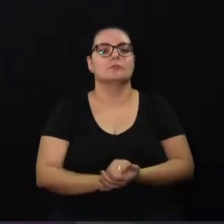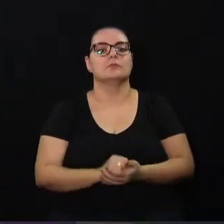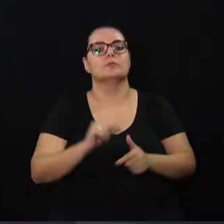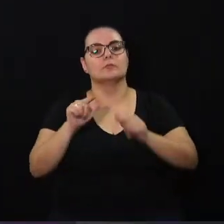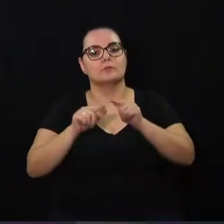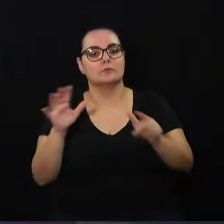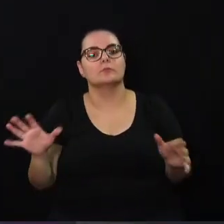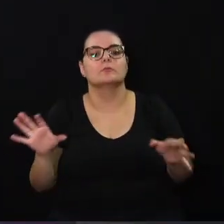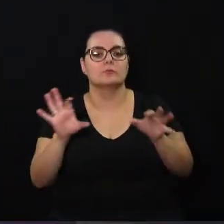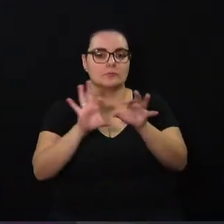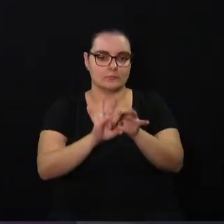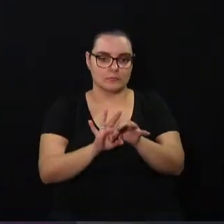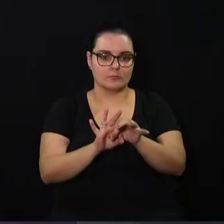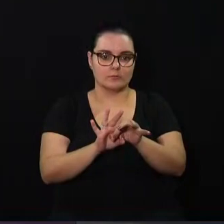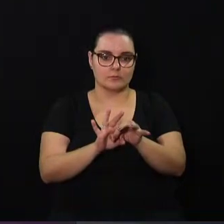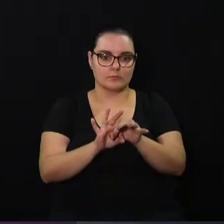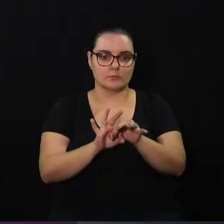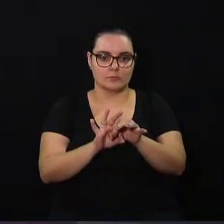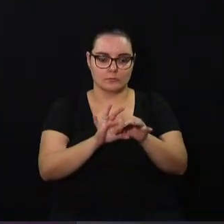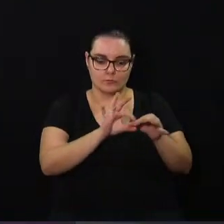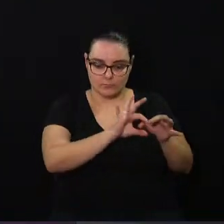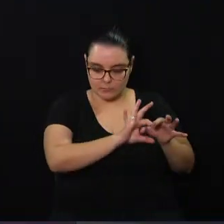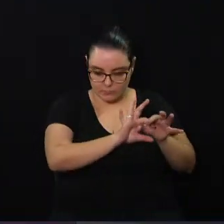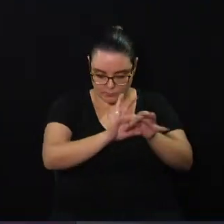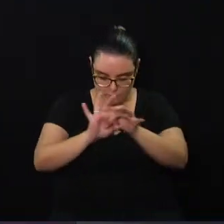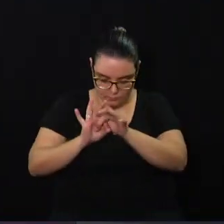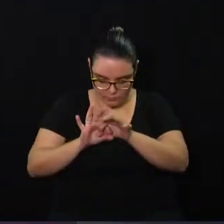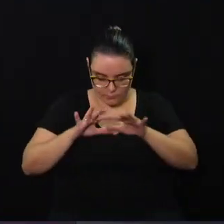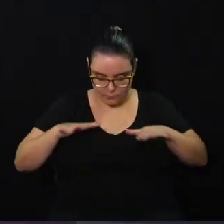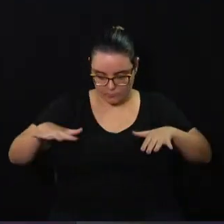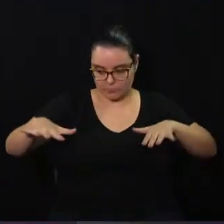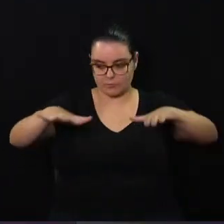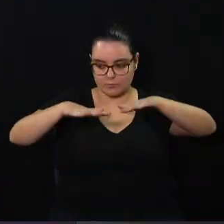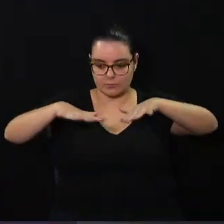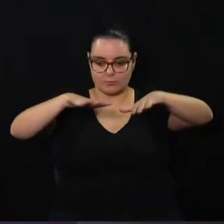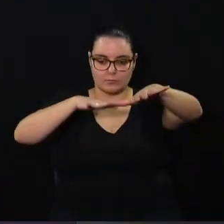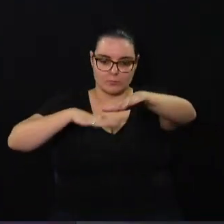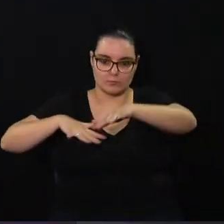trabalho alinhado com todas as esferas